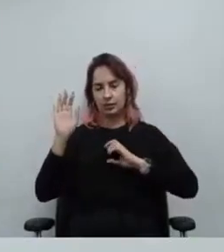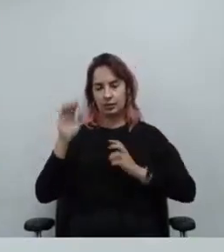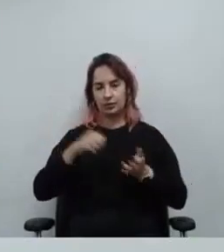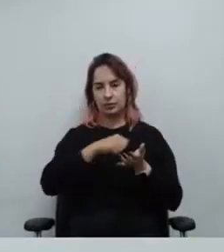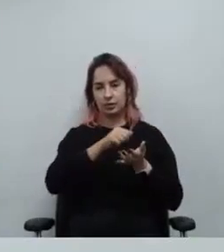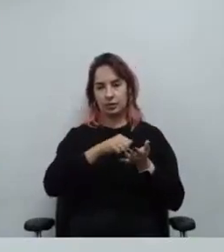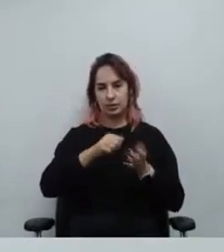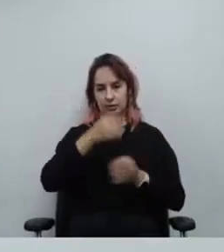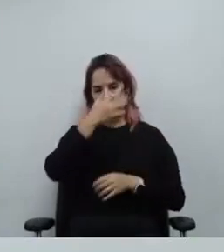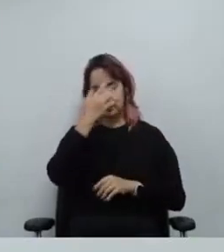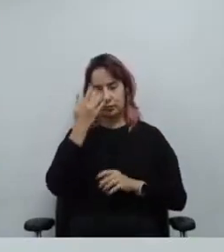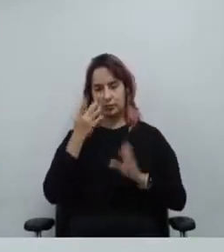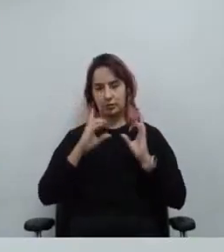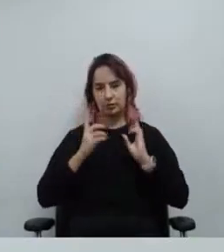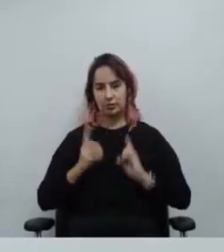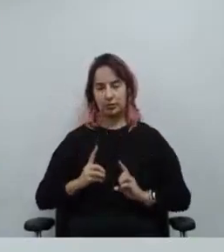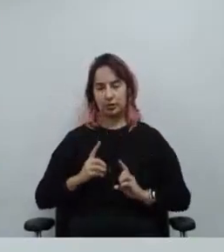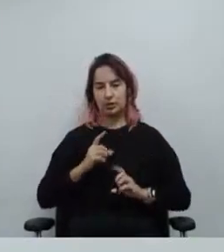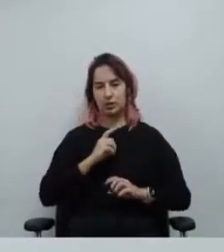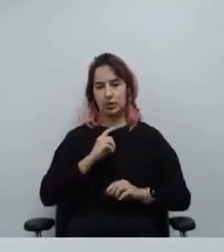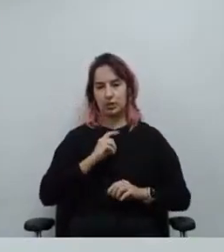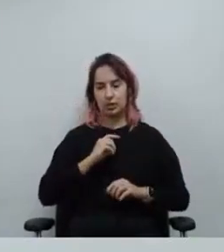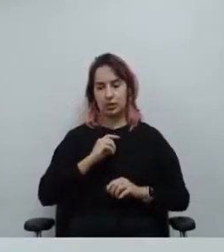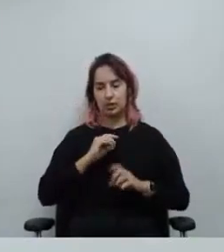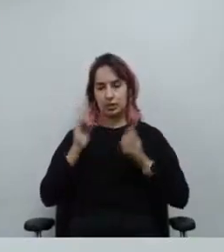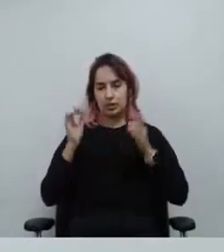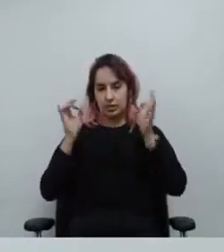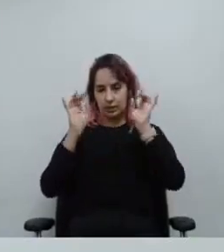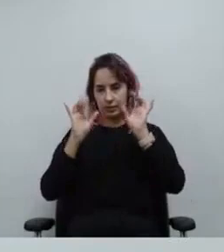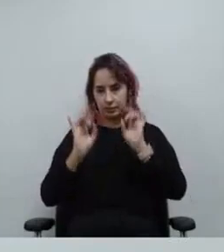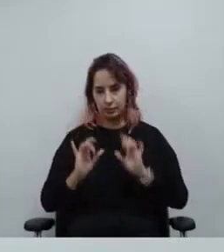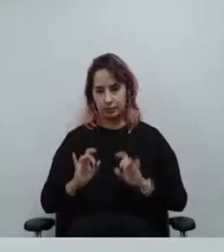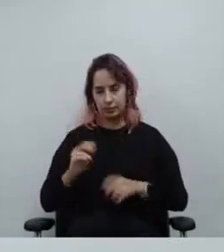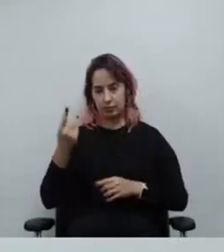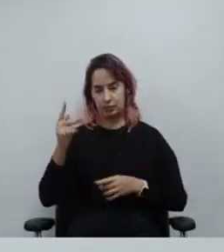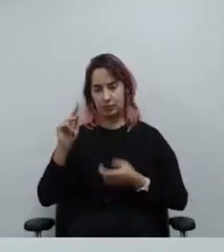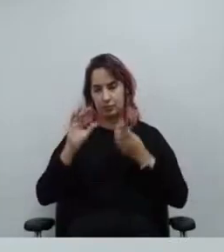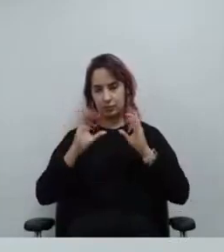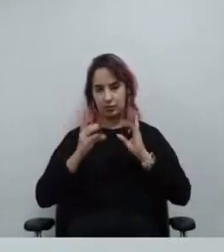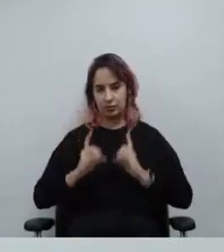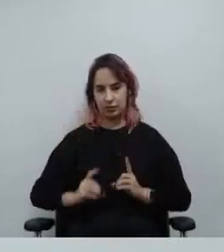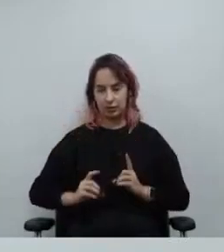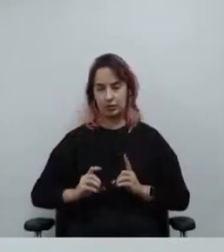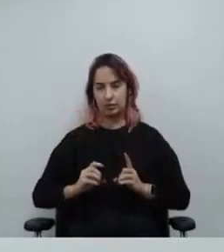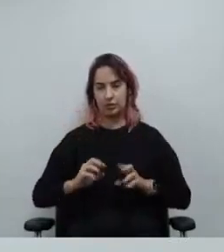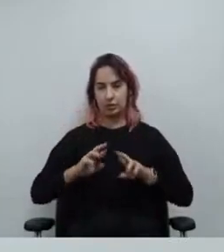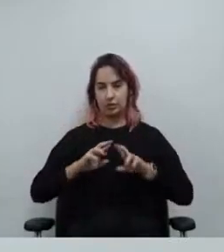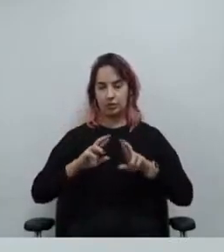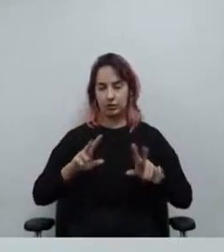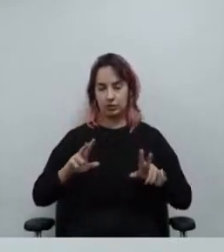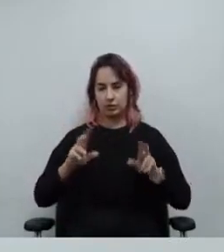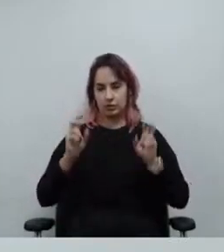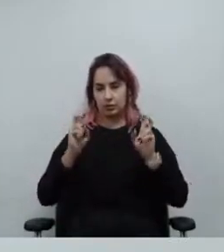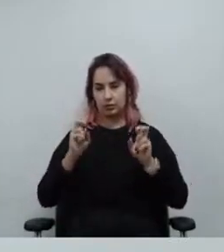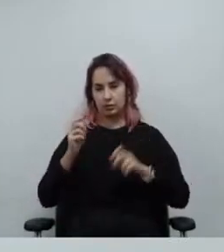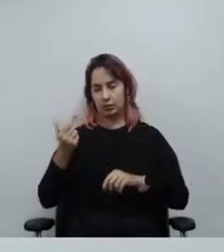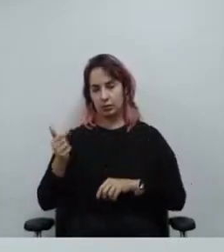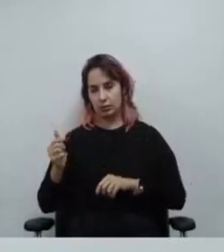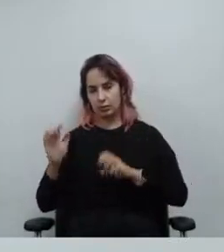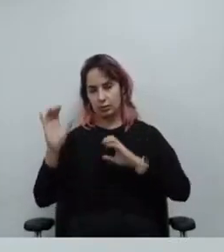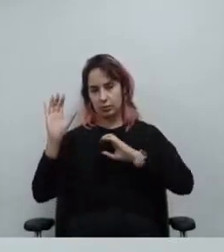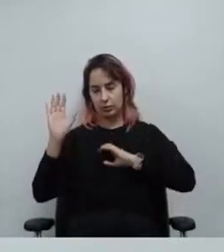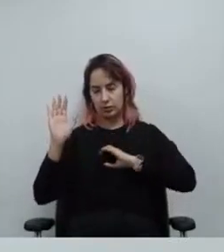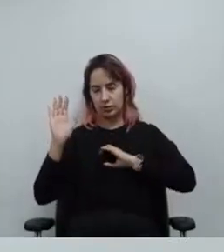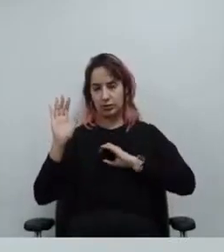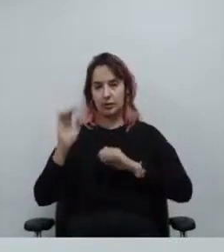como pessoa com deficiência possui uma situação específica da sua deficiência que se diferenciava em relação ao outro candidato.